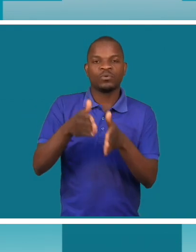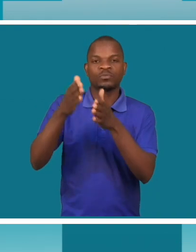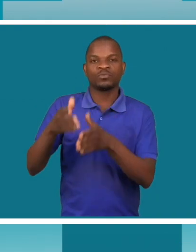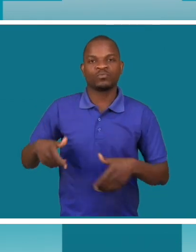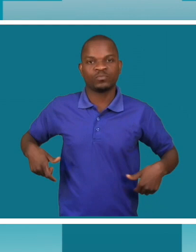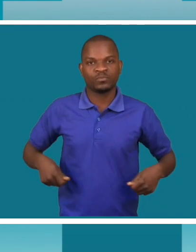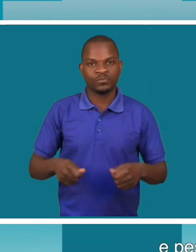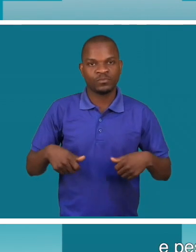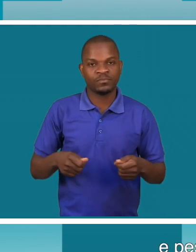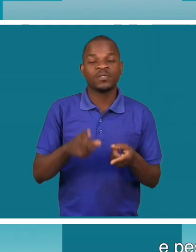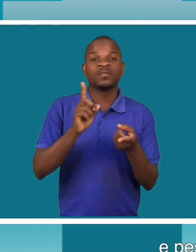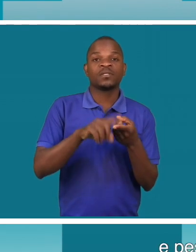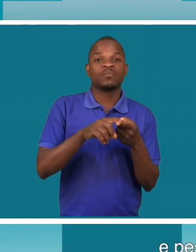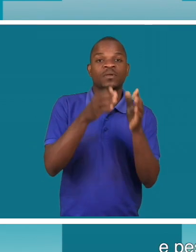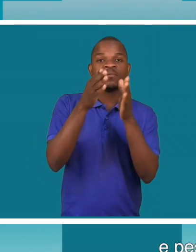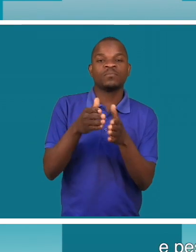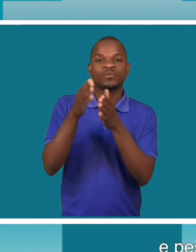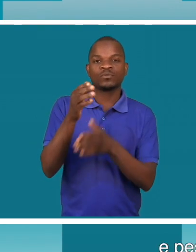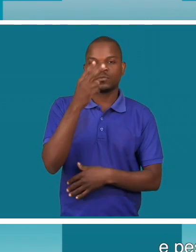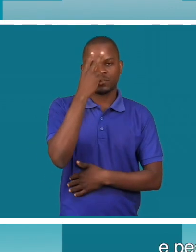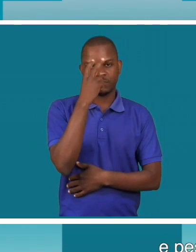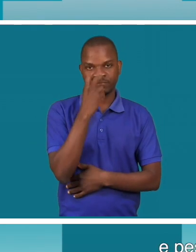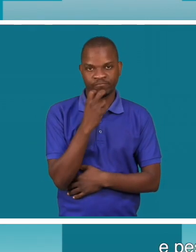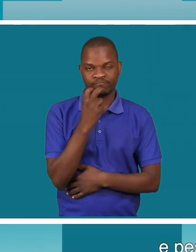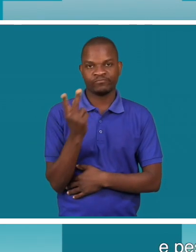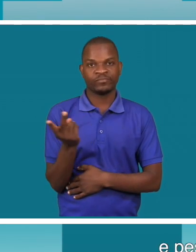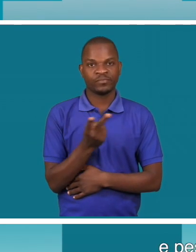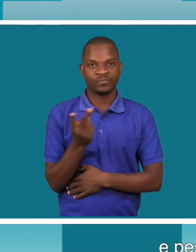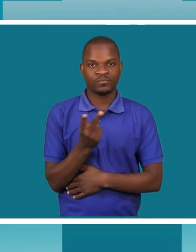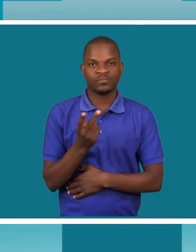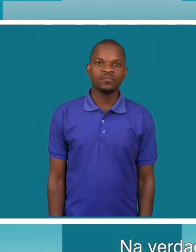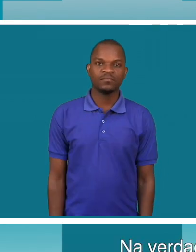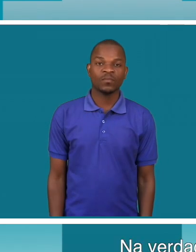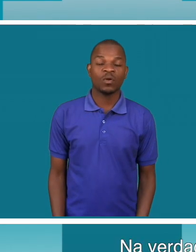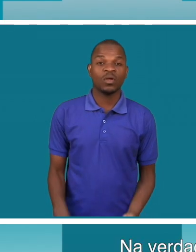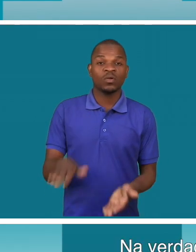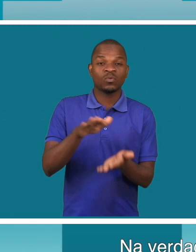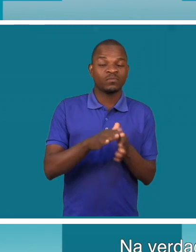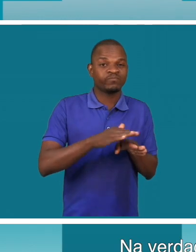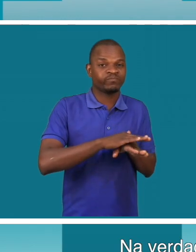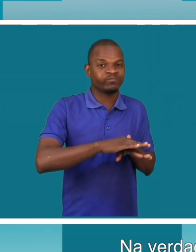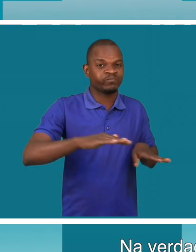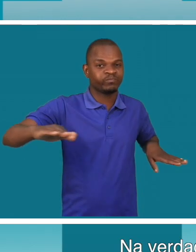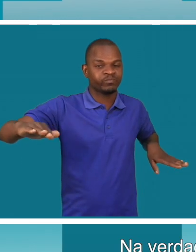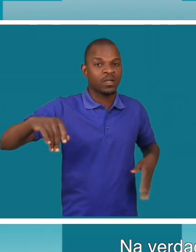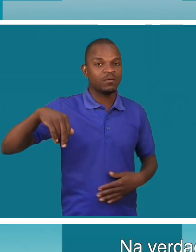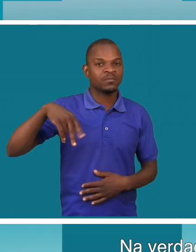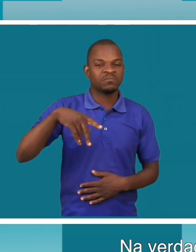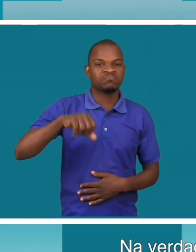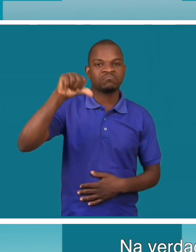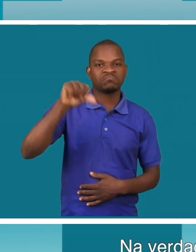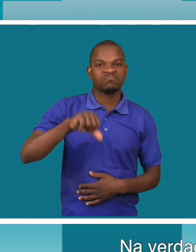físico-motora e pessoas com deficiência visual. Na verdade, os passeios em si